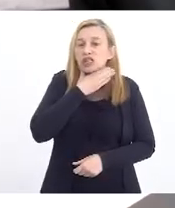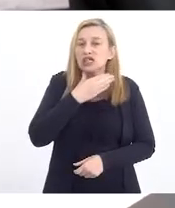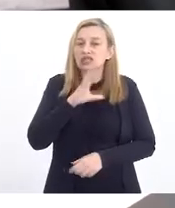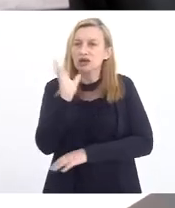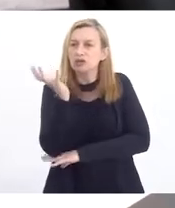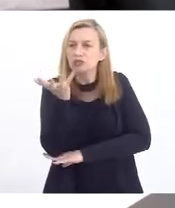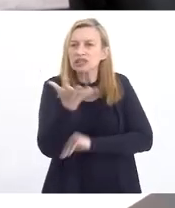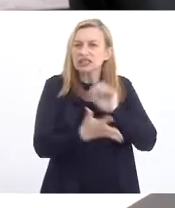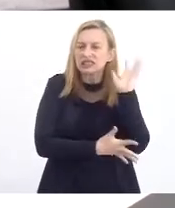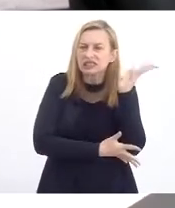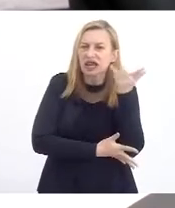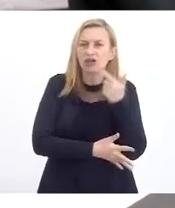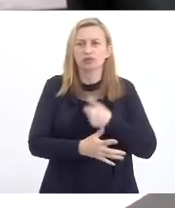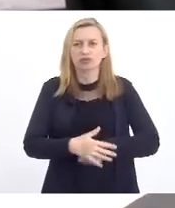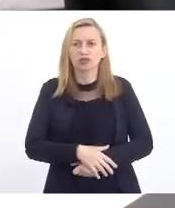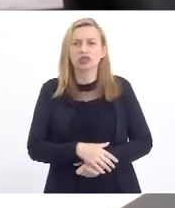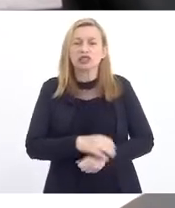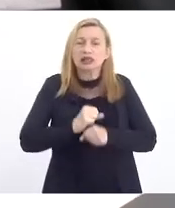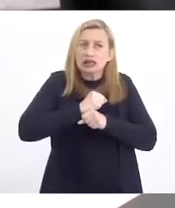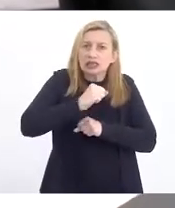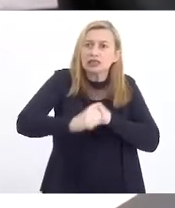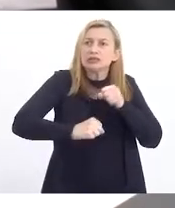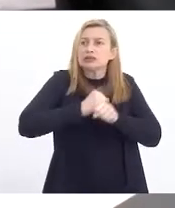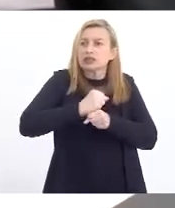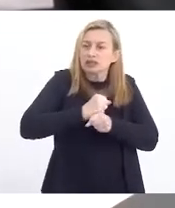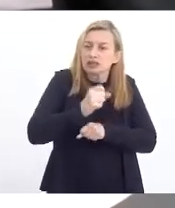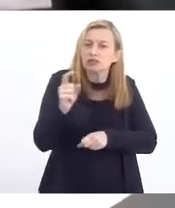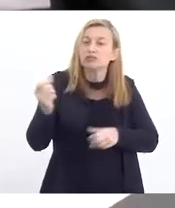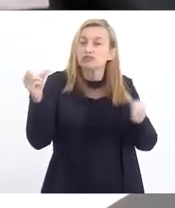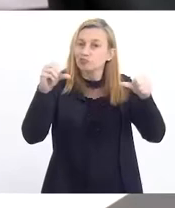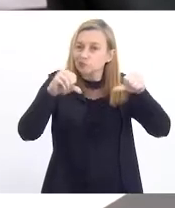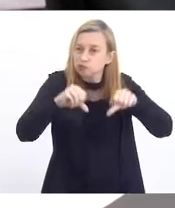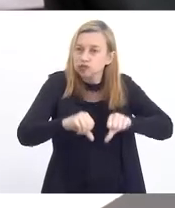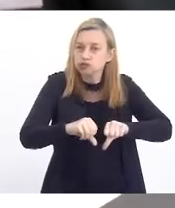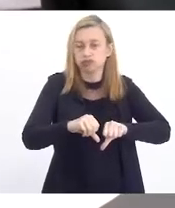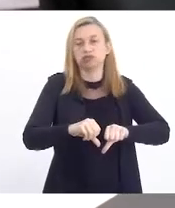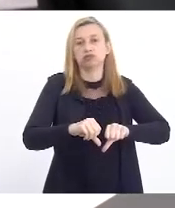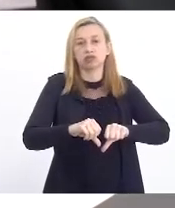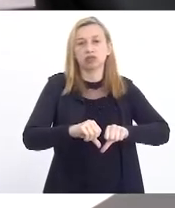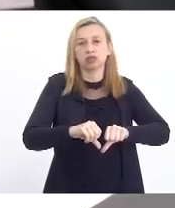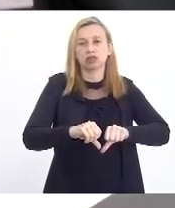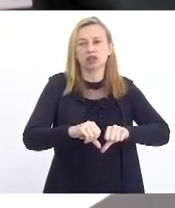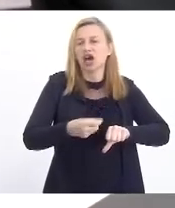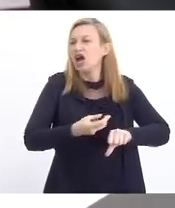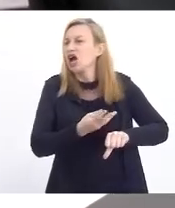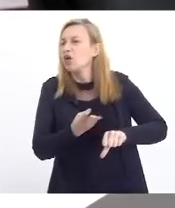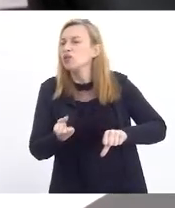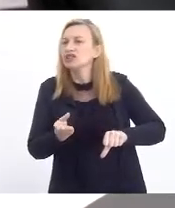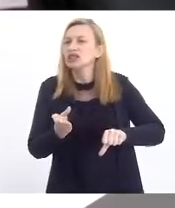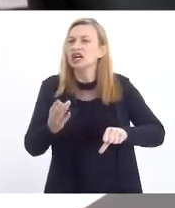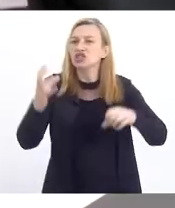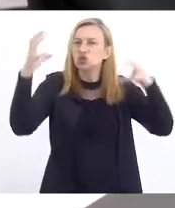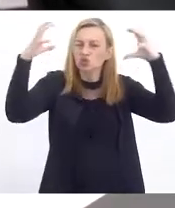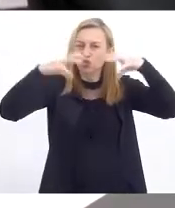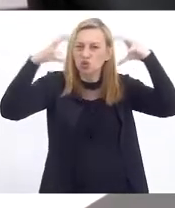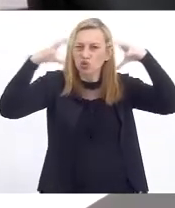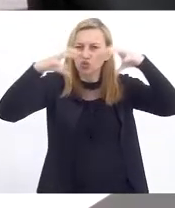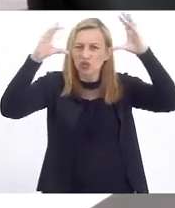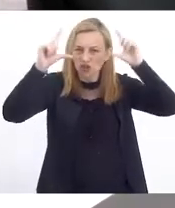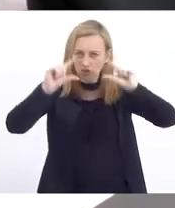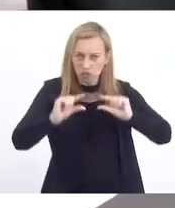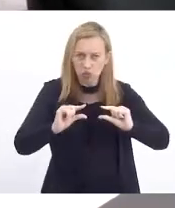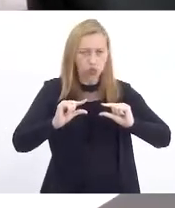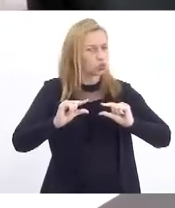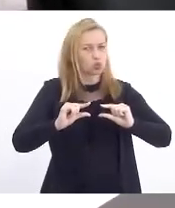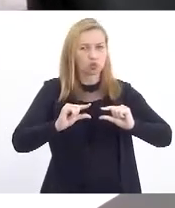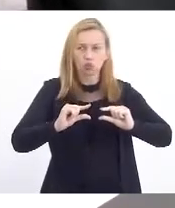sem precedentes, que cada ano vai piorar, não é porque a quantidade de chuva vai diminuir, não. É porque a chuva cada